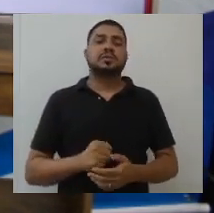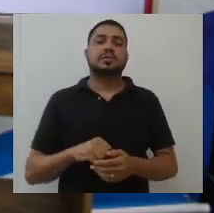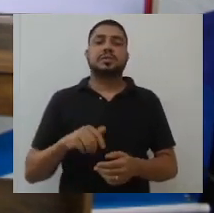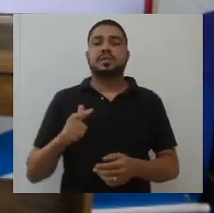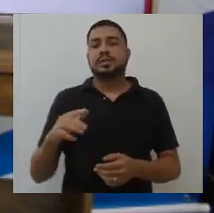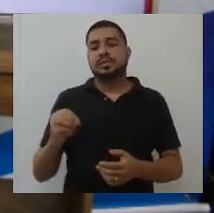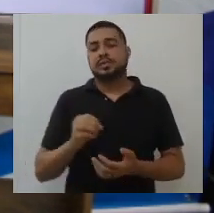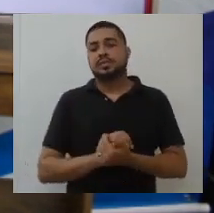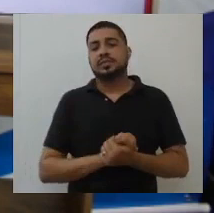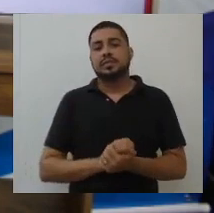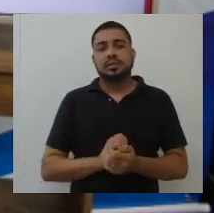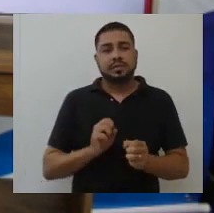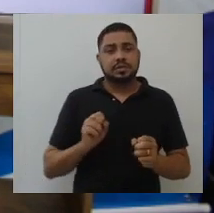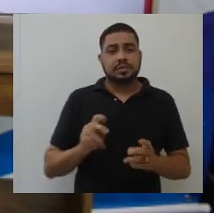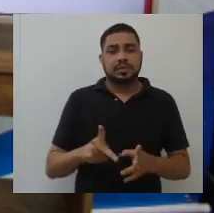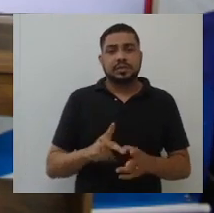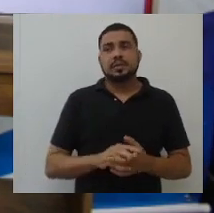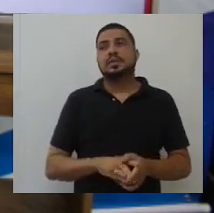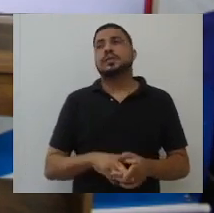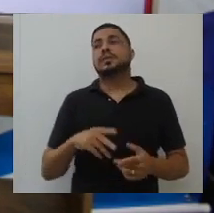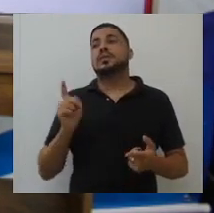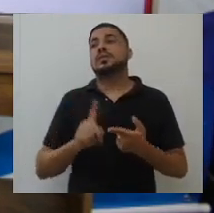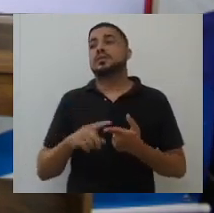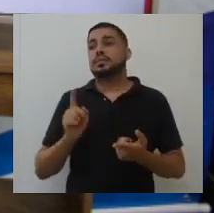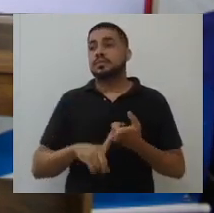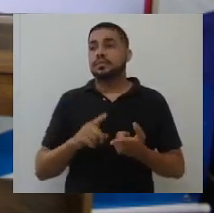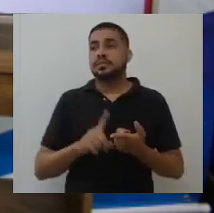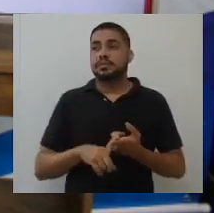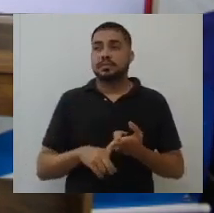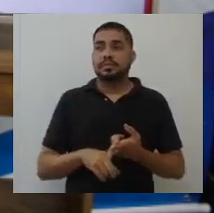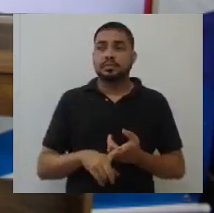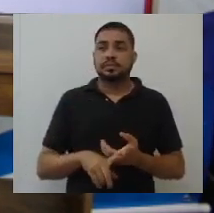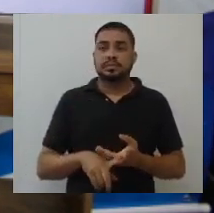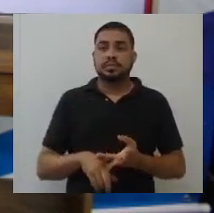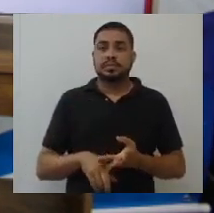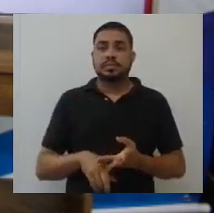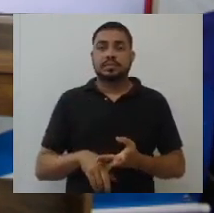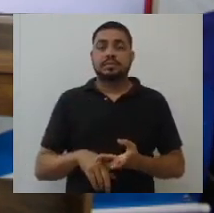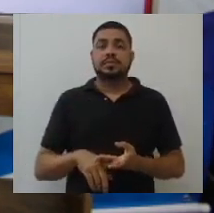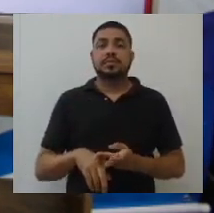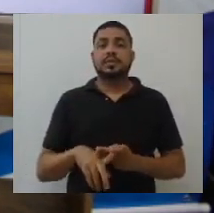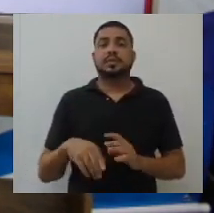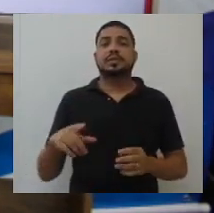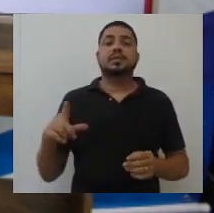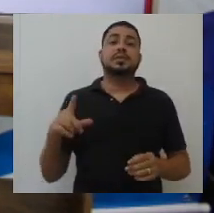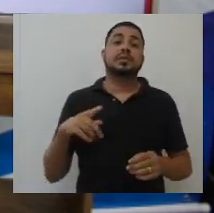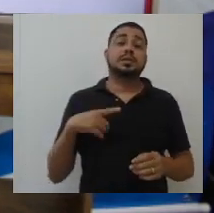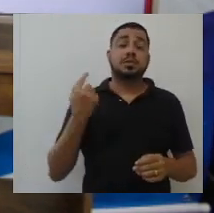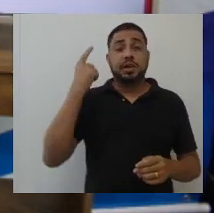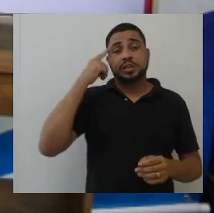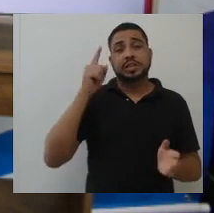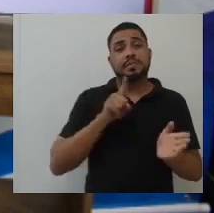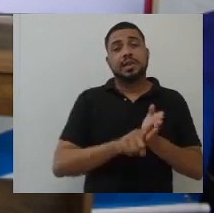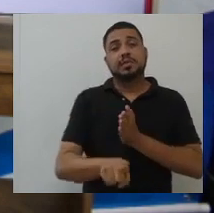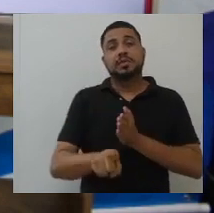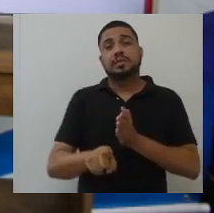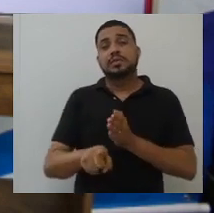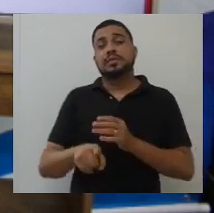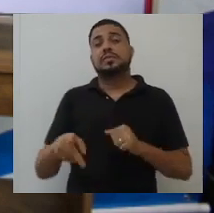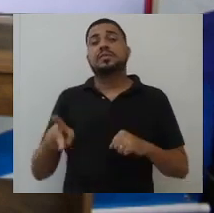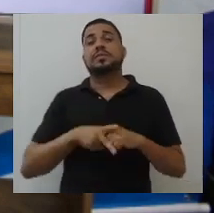com verbos. Beleza? Um outro ponto que, inclusive não perguntaram, achei que iriam perguntar, é em relação ao